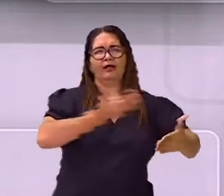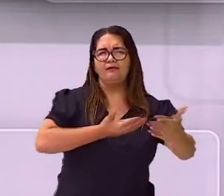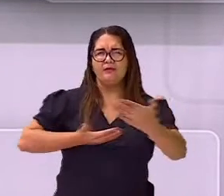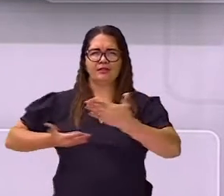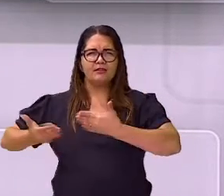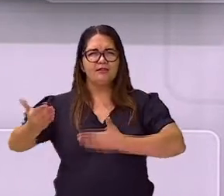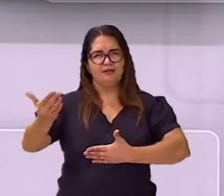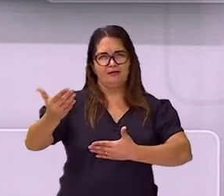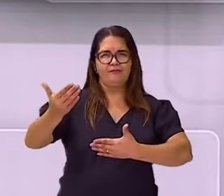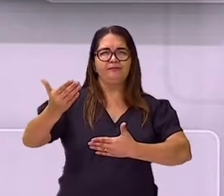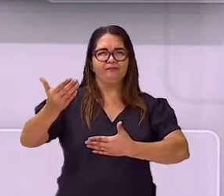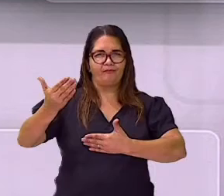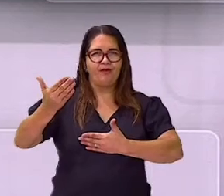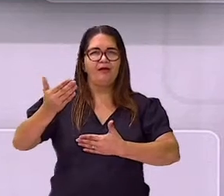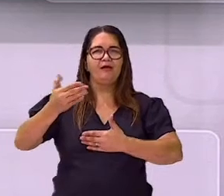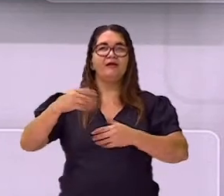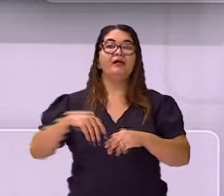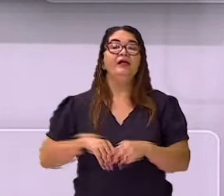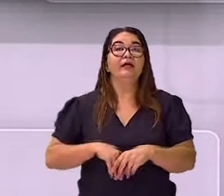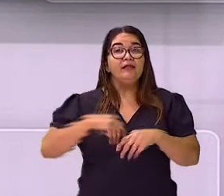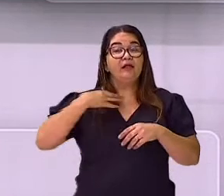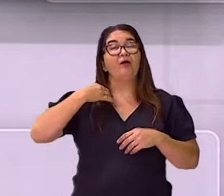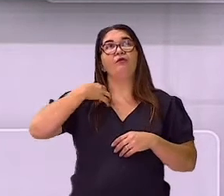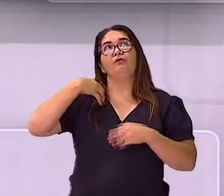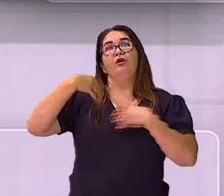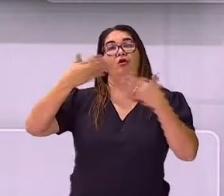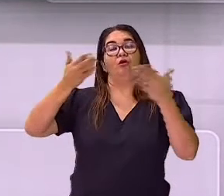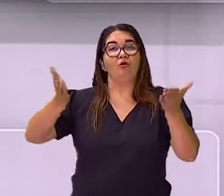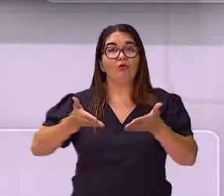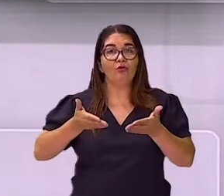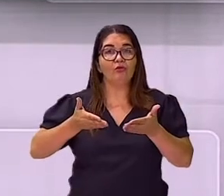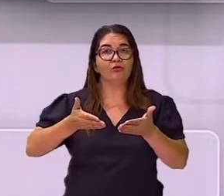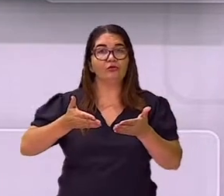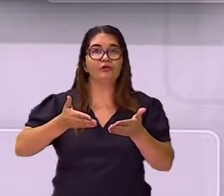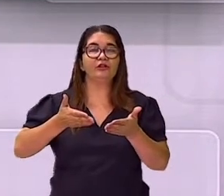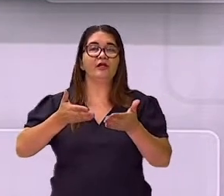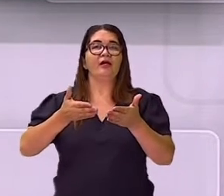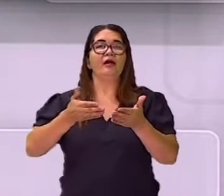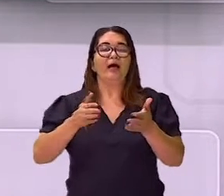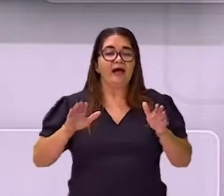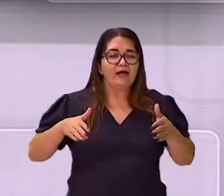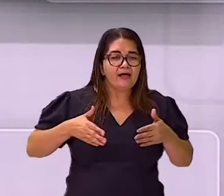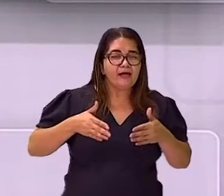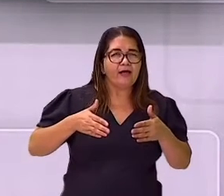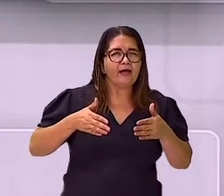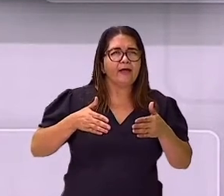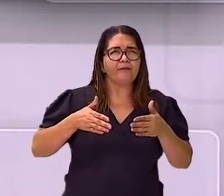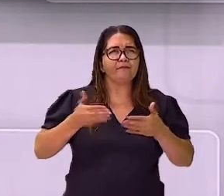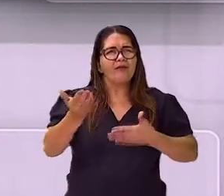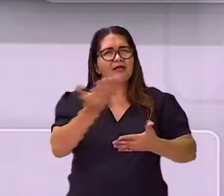Estrada Real está ativa até hoje. A fim de poder negociar com todas